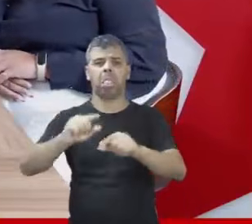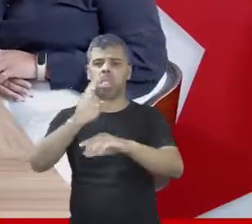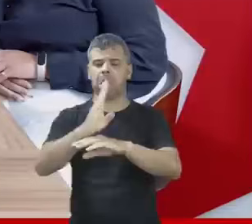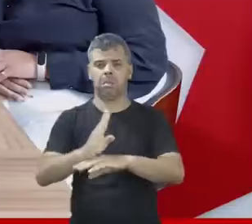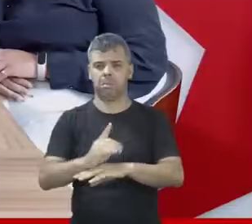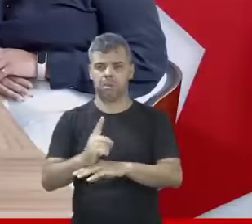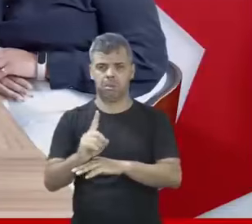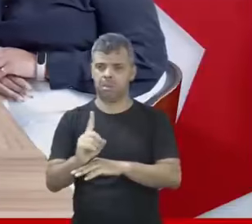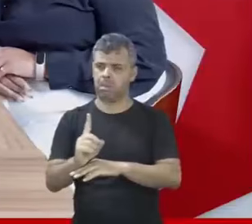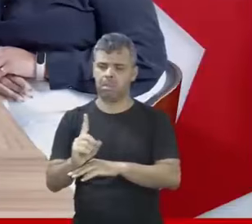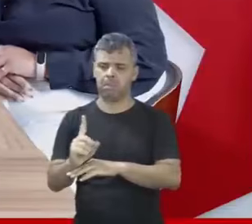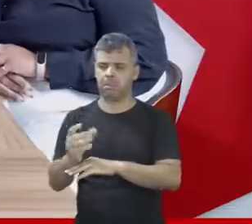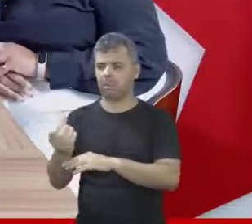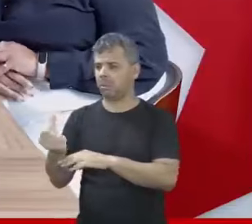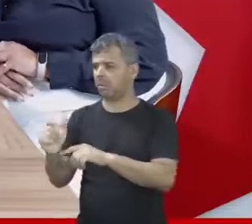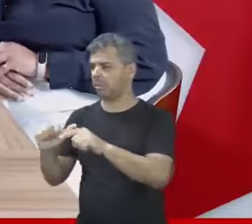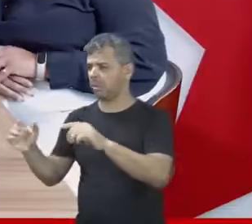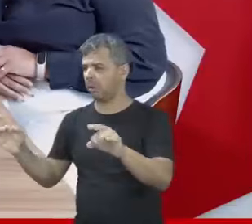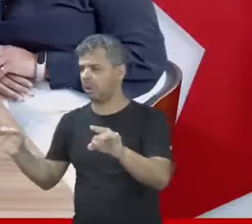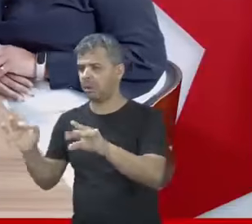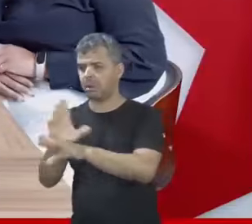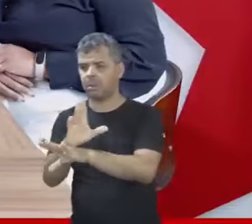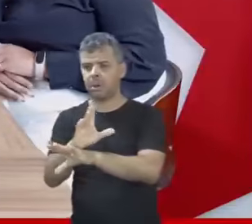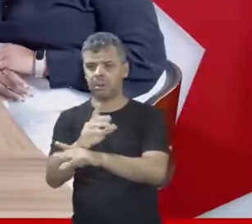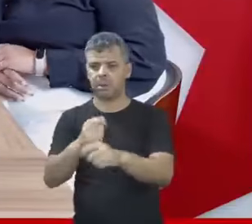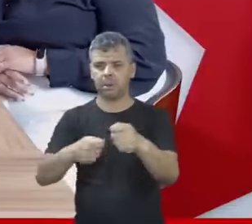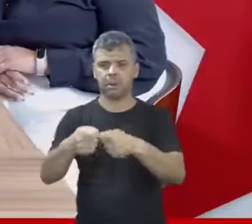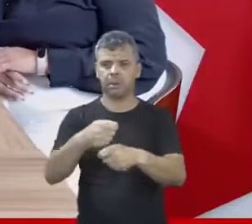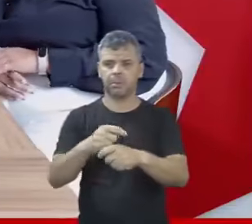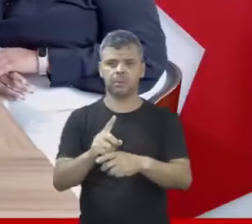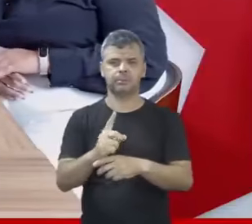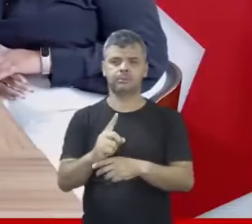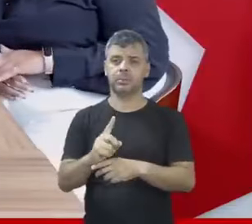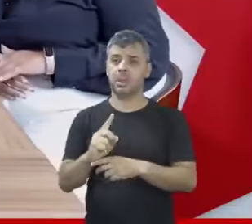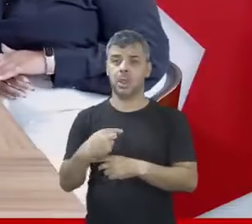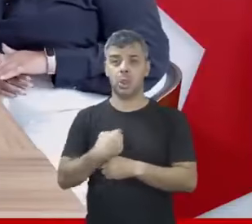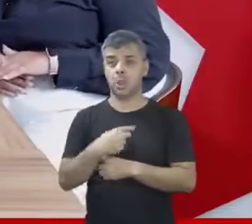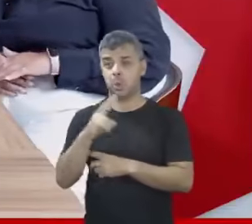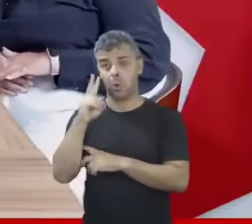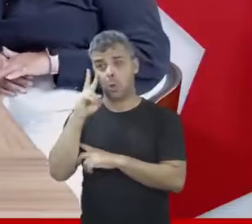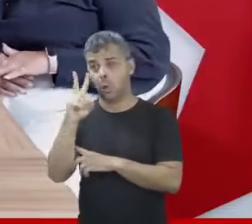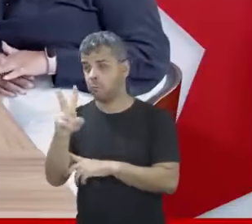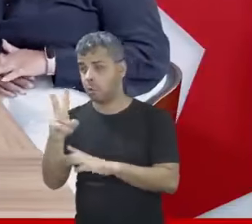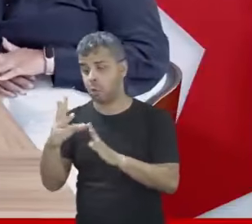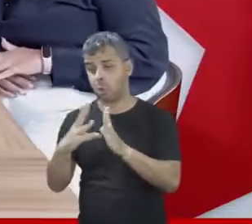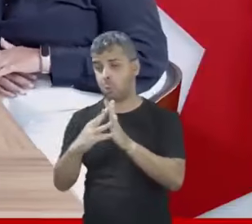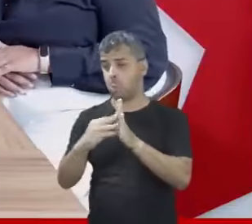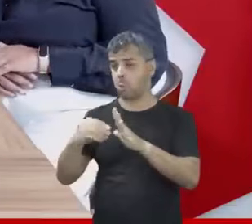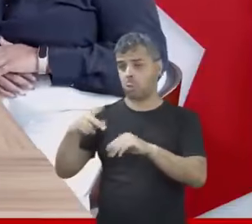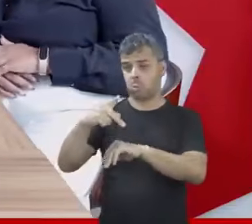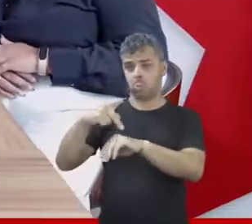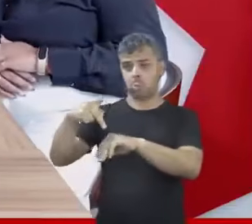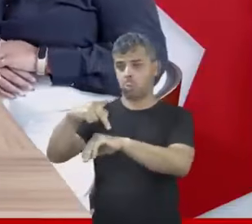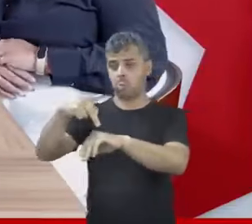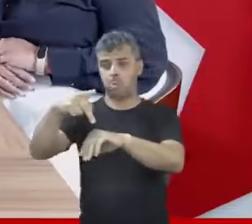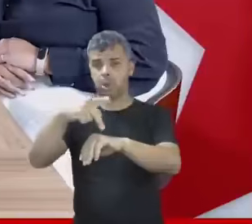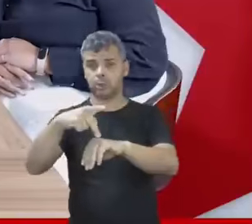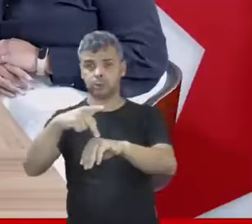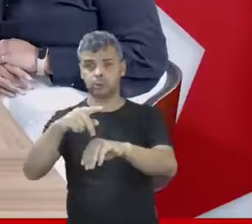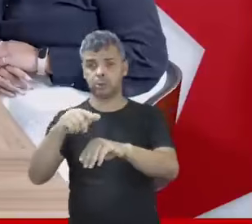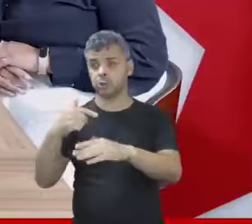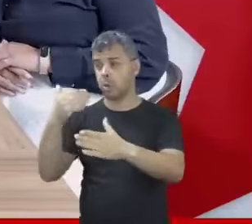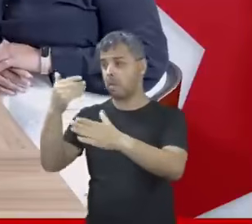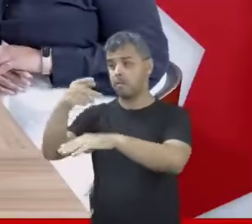escala 6x1, vai destruir a economia do país. Nós não vimos nenhum exemplo nas curiosidades